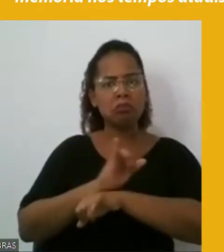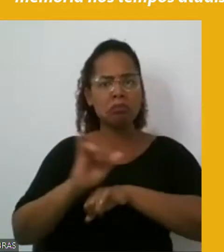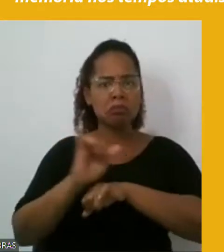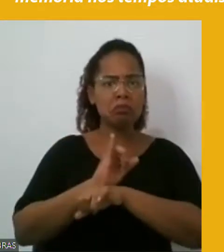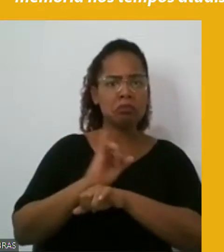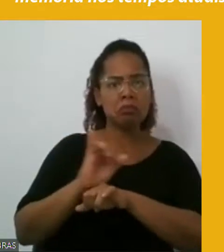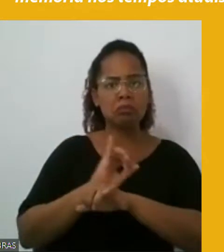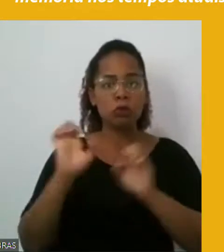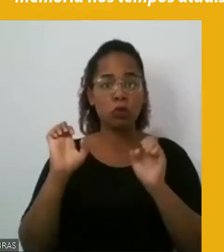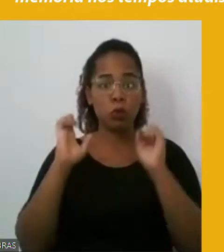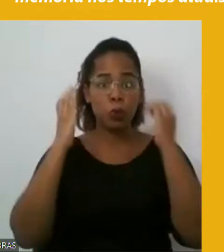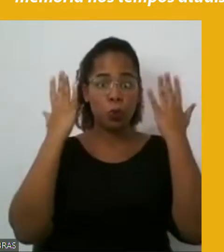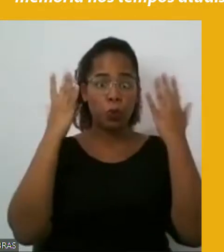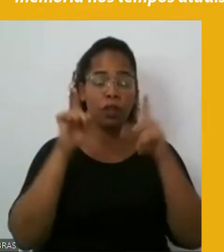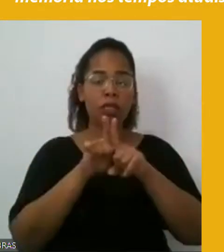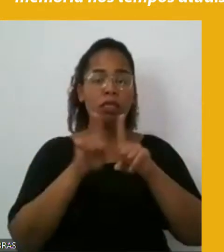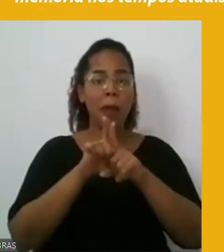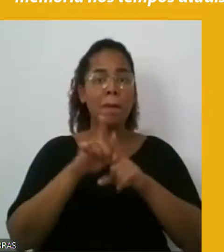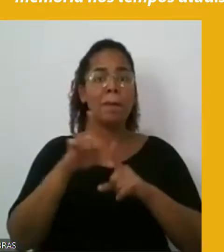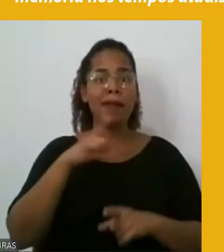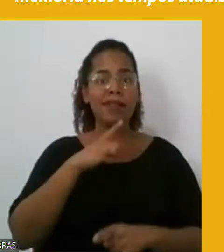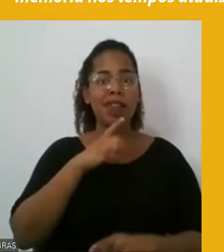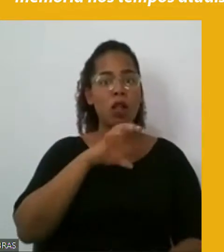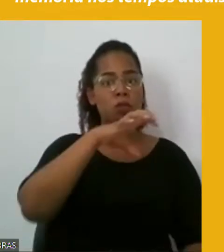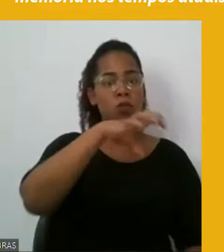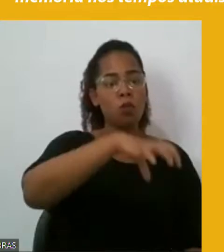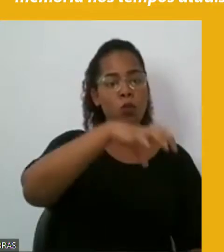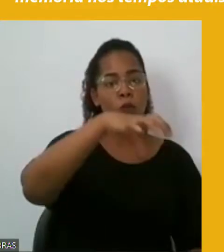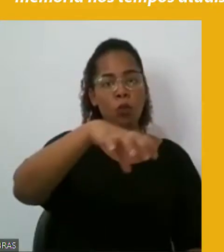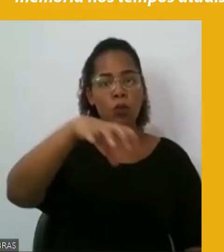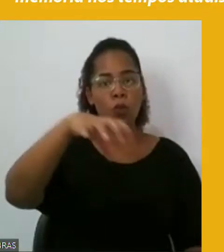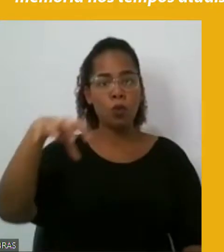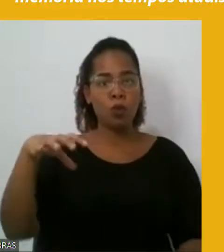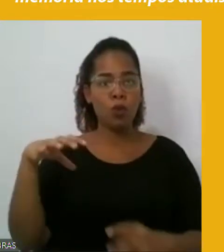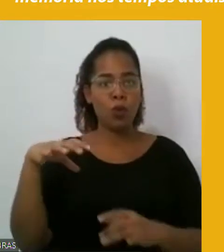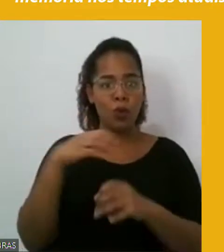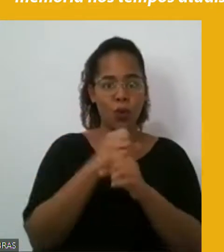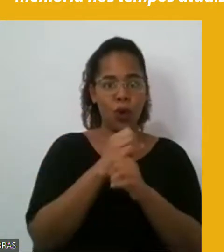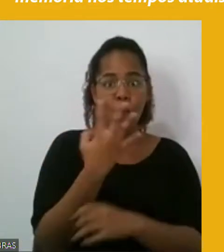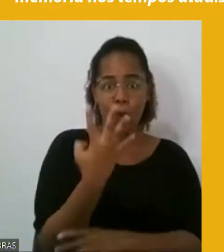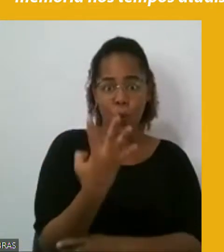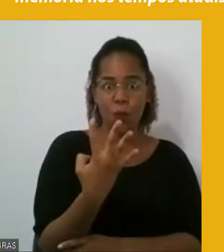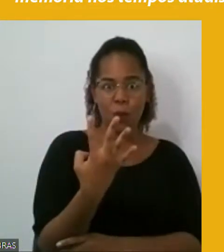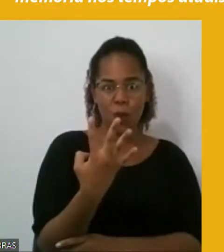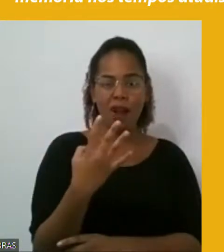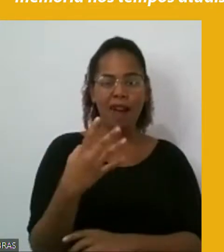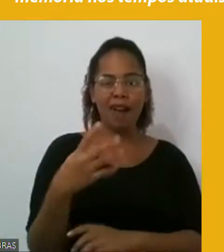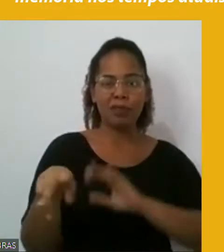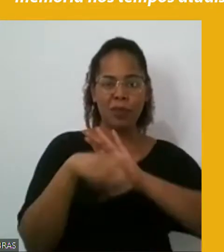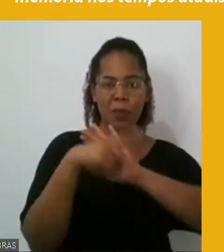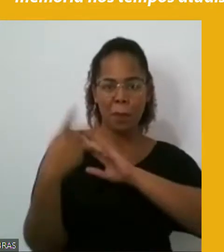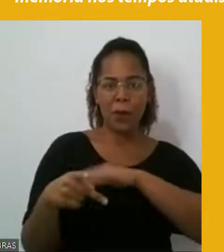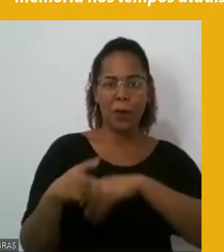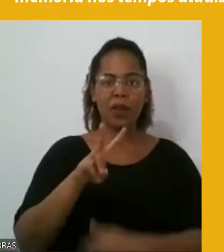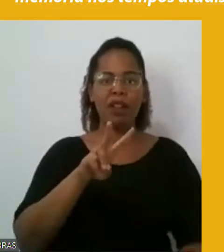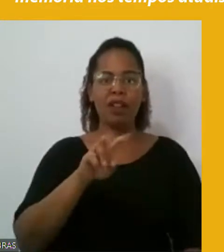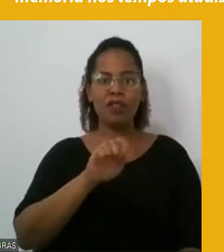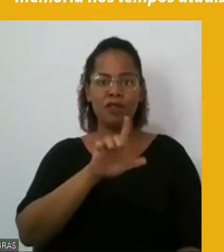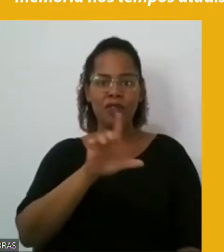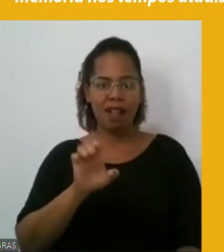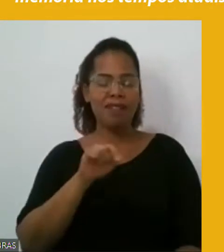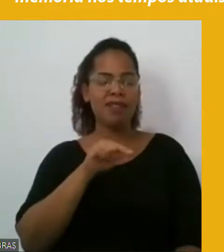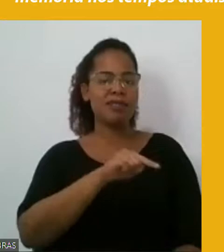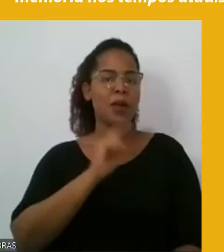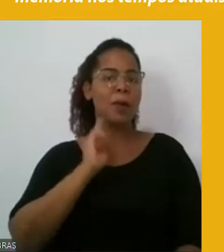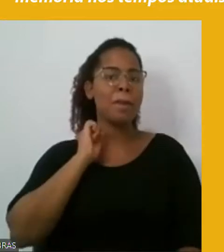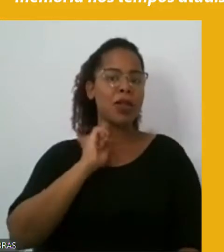espaços culturais Vale, né, o de Memorial Vale de Minas Gerais, né, e agradecer, então, ao seu diretor